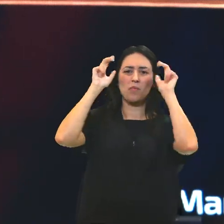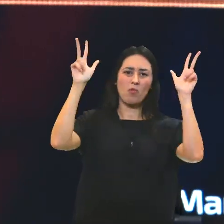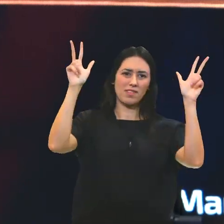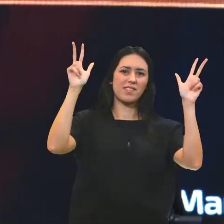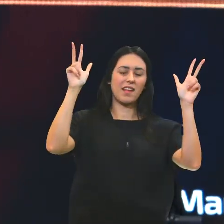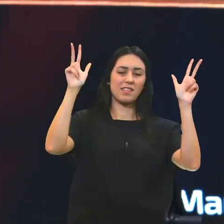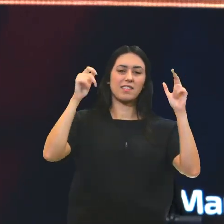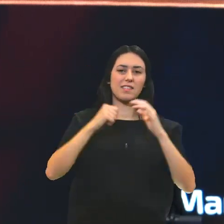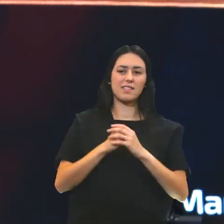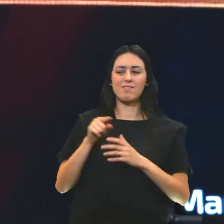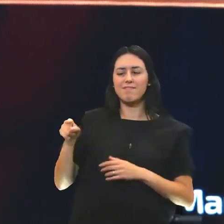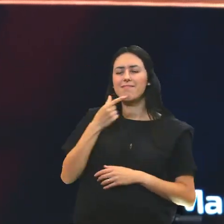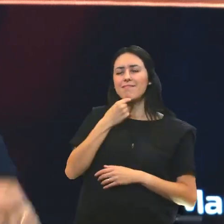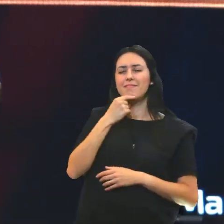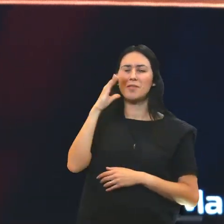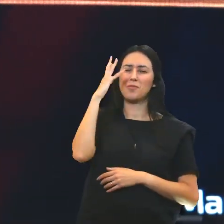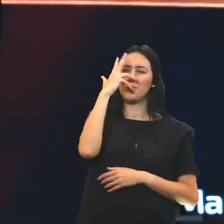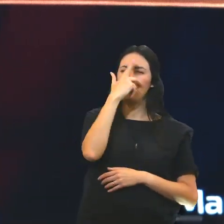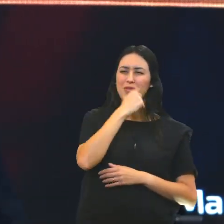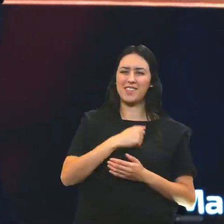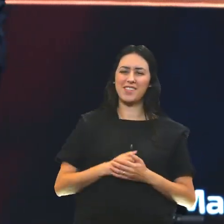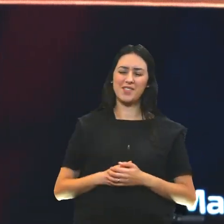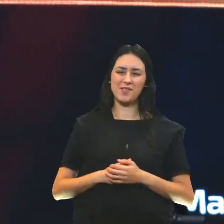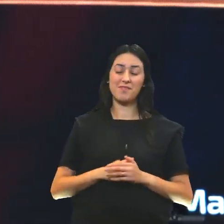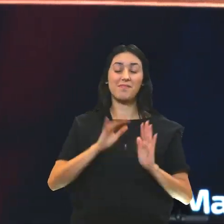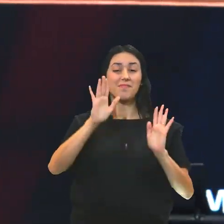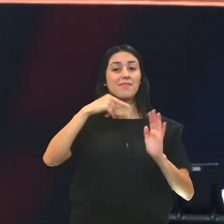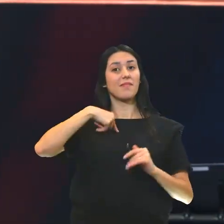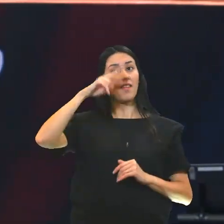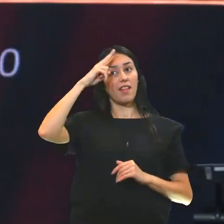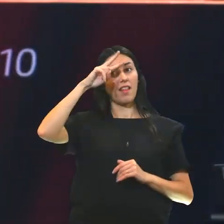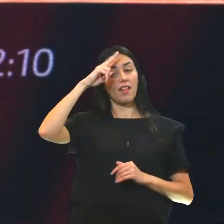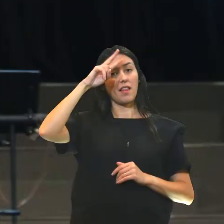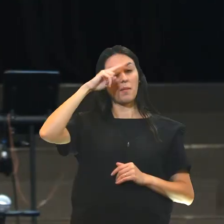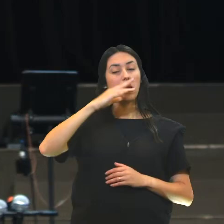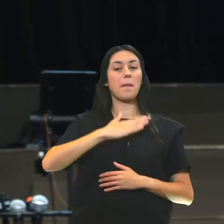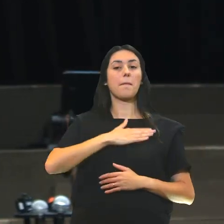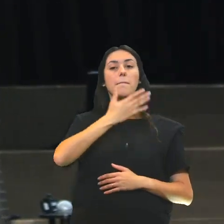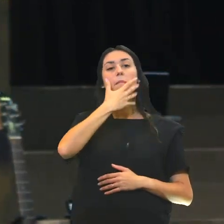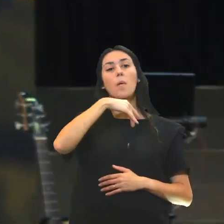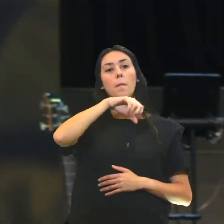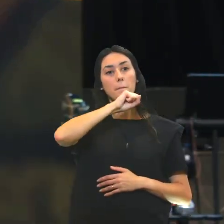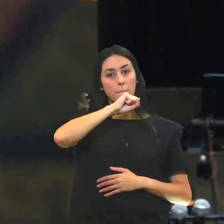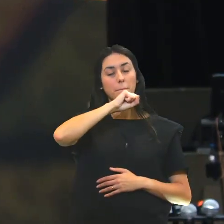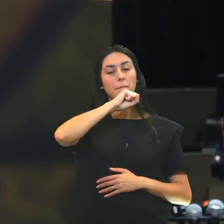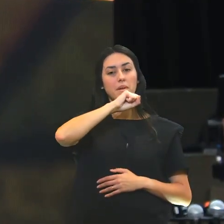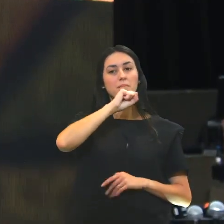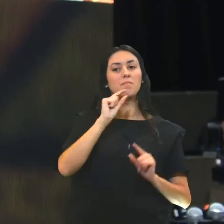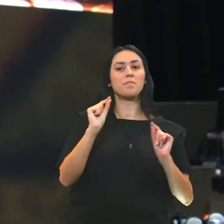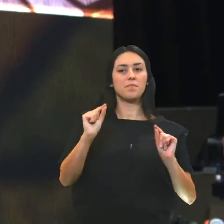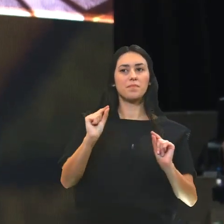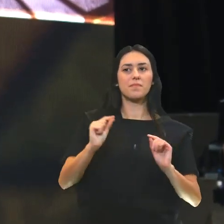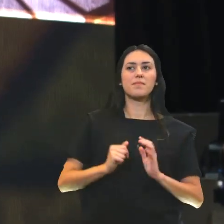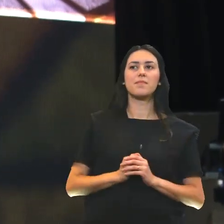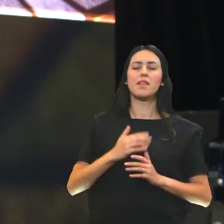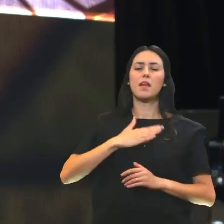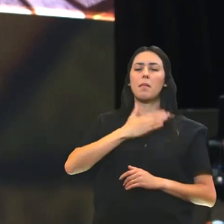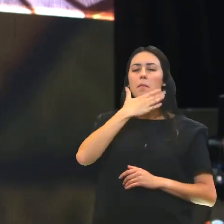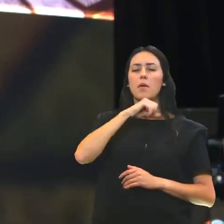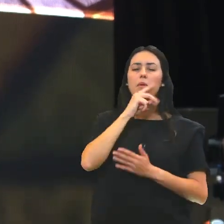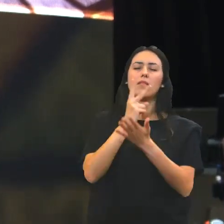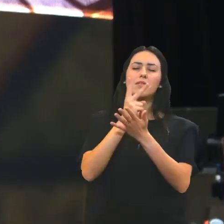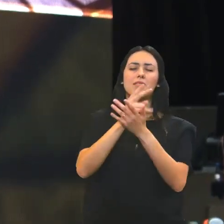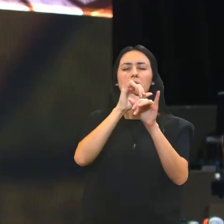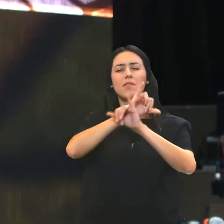Moisés, o menino bonito. Aliás, falando em bonito, eu me lembrei de uma história do meu pai. Meu pai tinha umas frases interessantes,